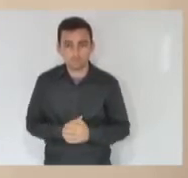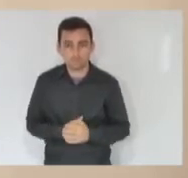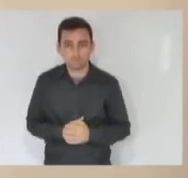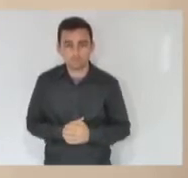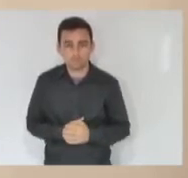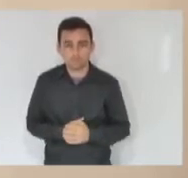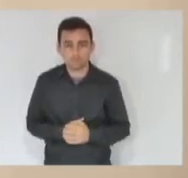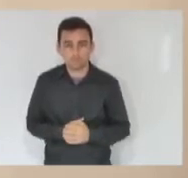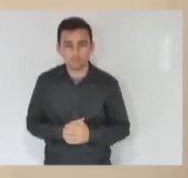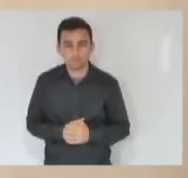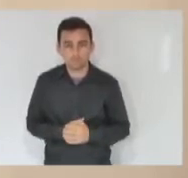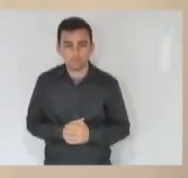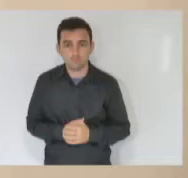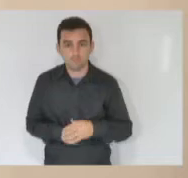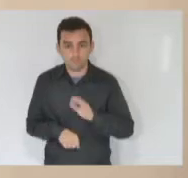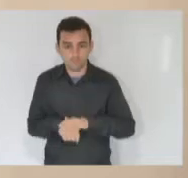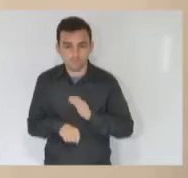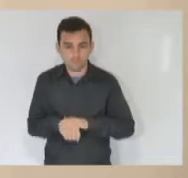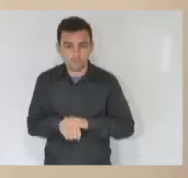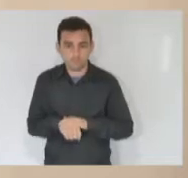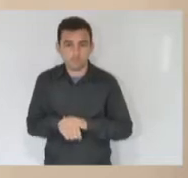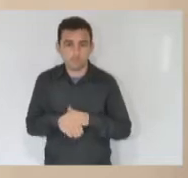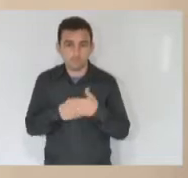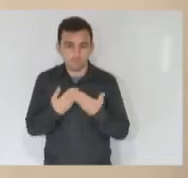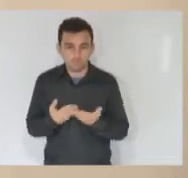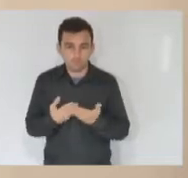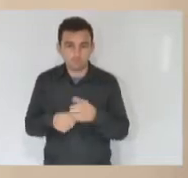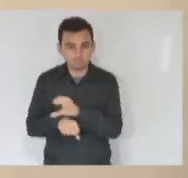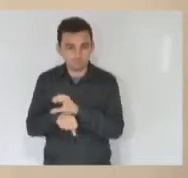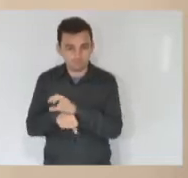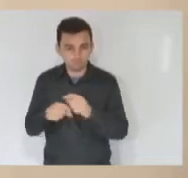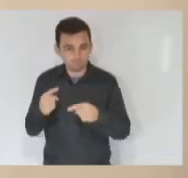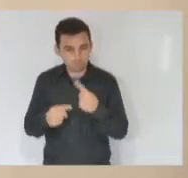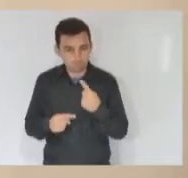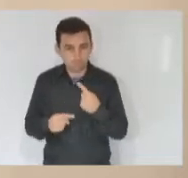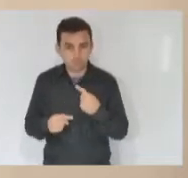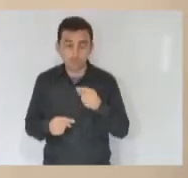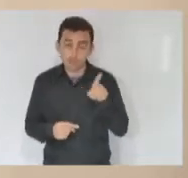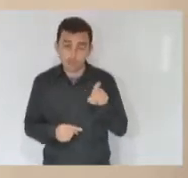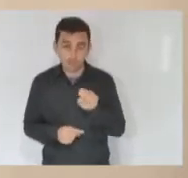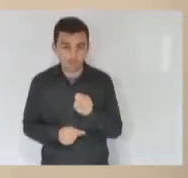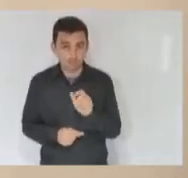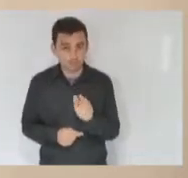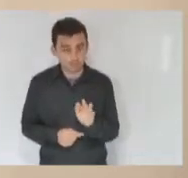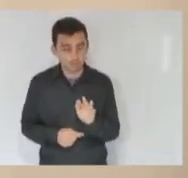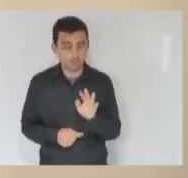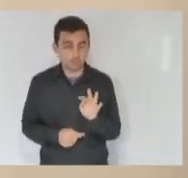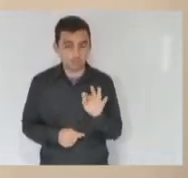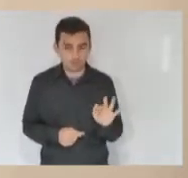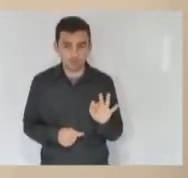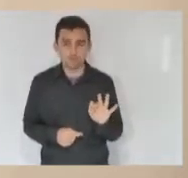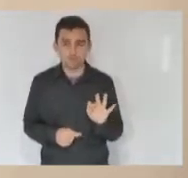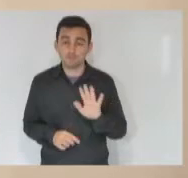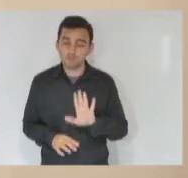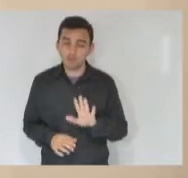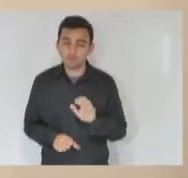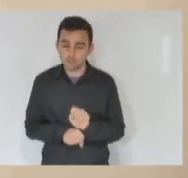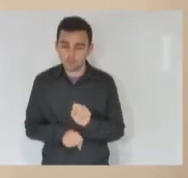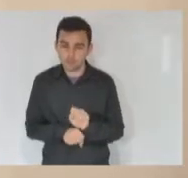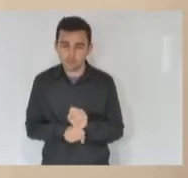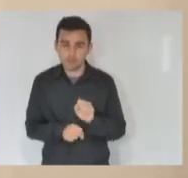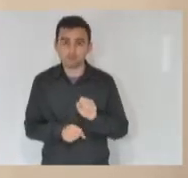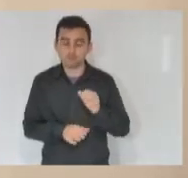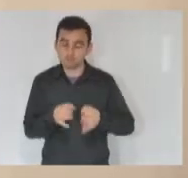mesmo com o ajuizamento da ação direta de inconstitucionalidade junto ao STF, a qual ainda aguarda julgamento e conta com